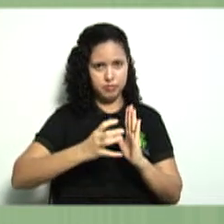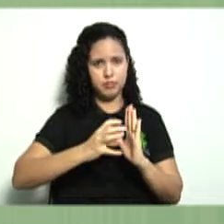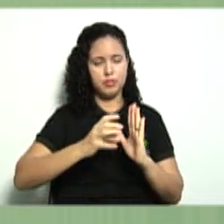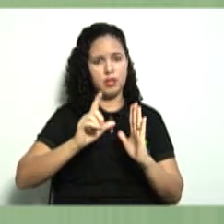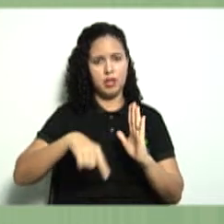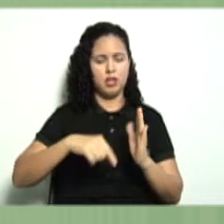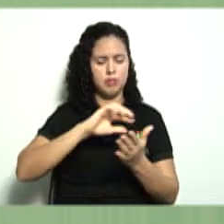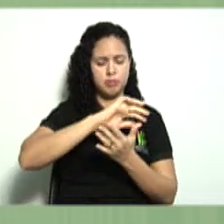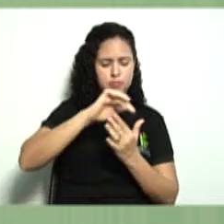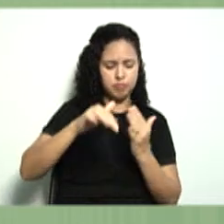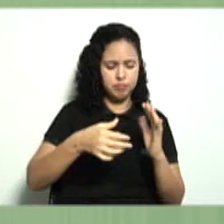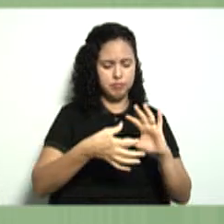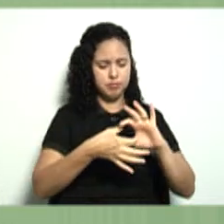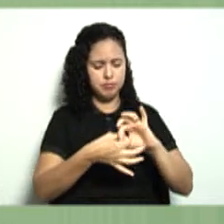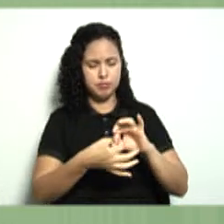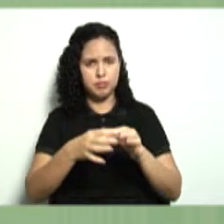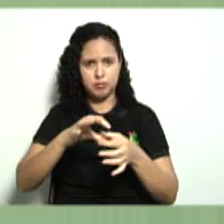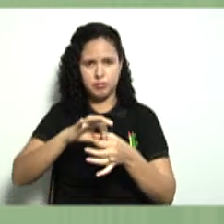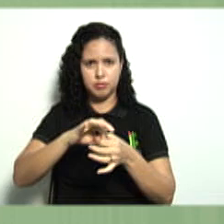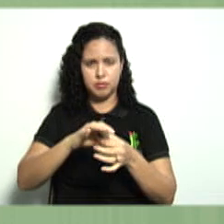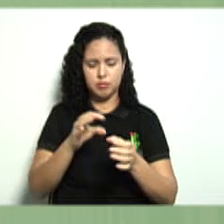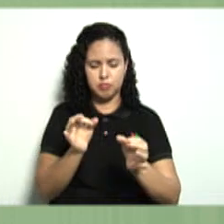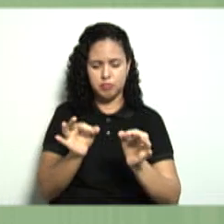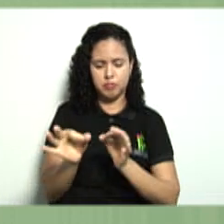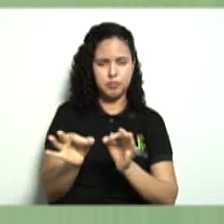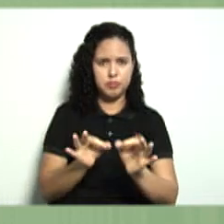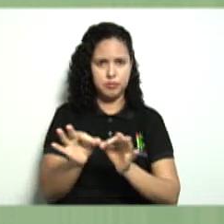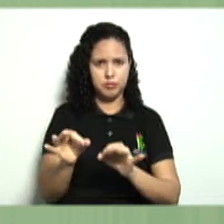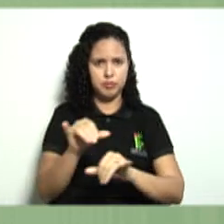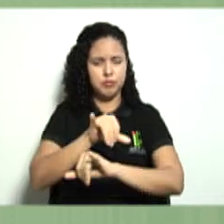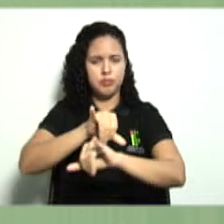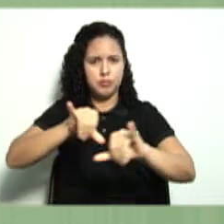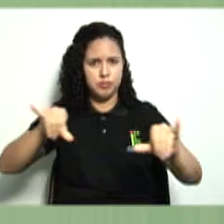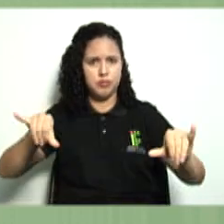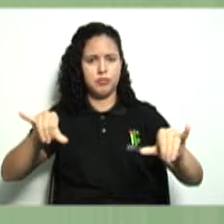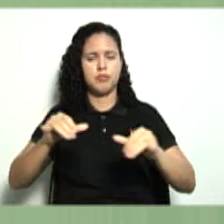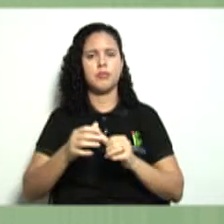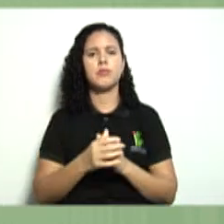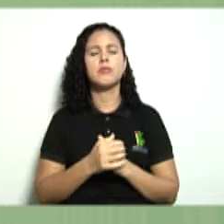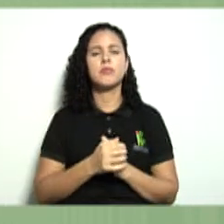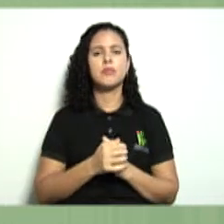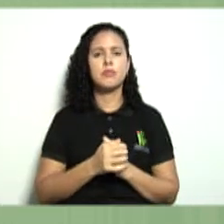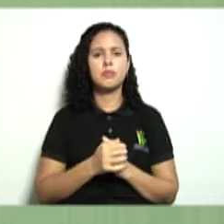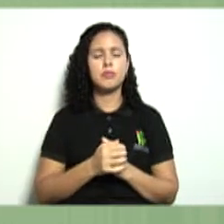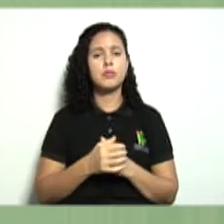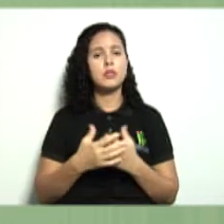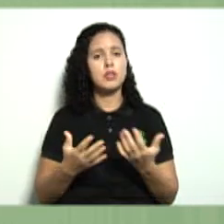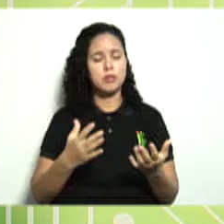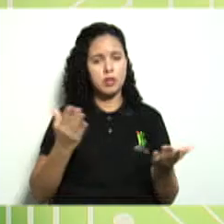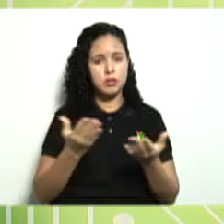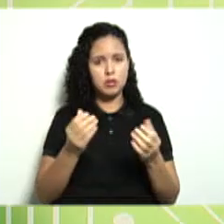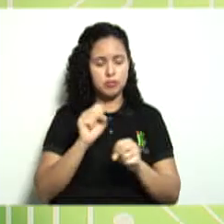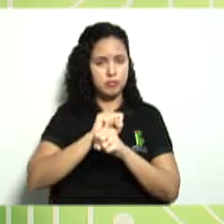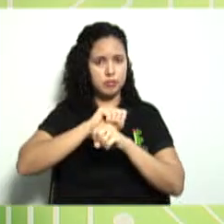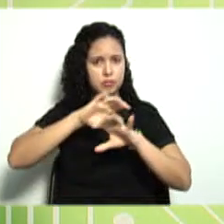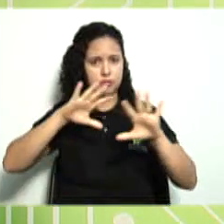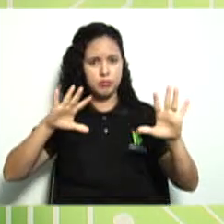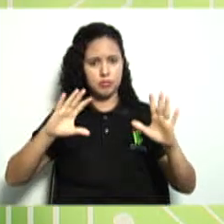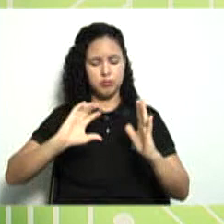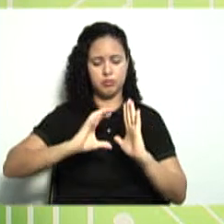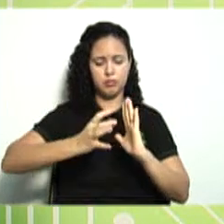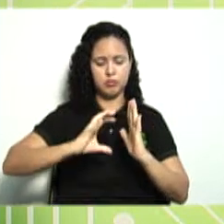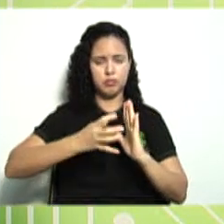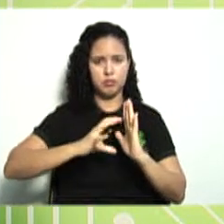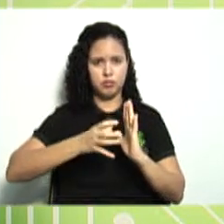si e organizados para fornecer informações. Então, assim, só para ficar bem claro para vocês, banco de dados